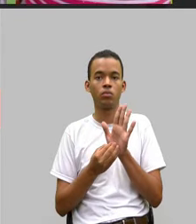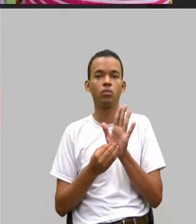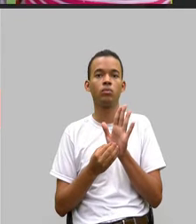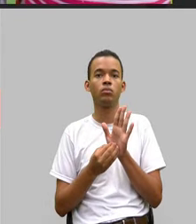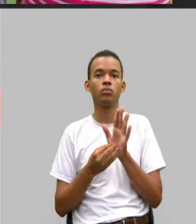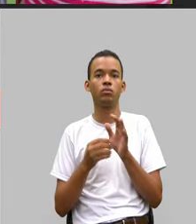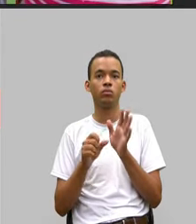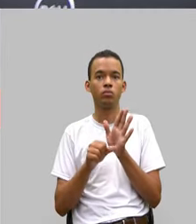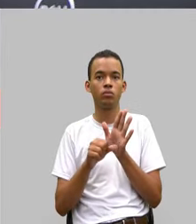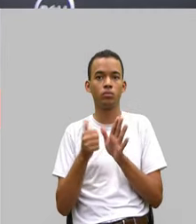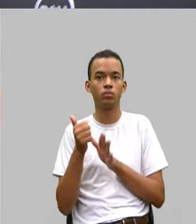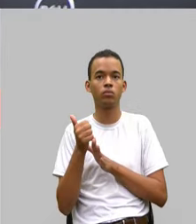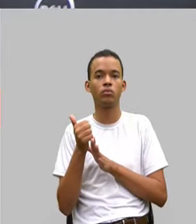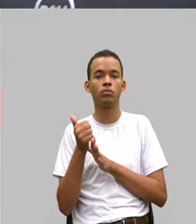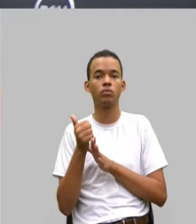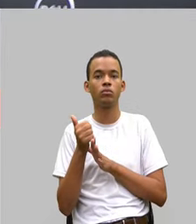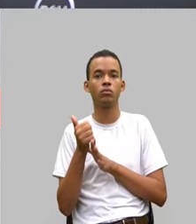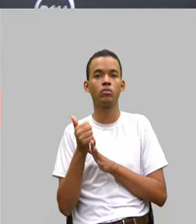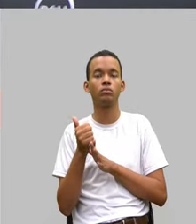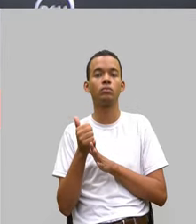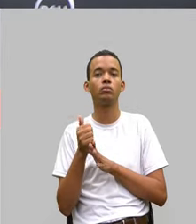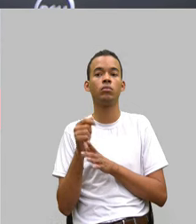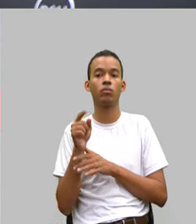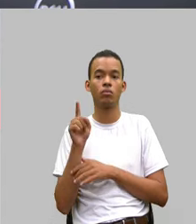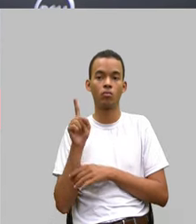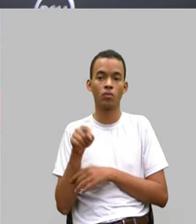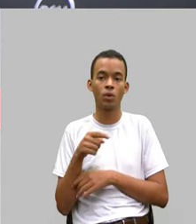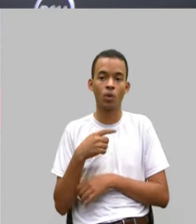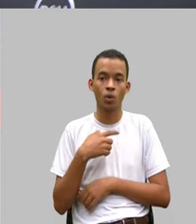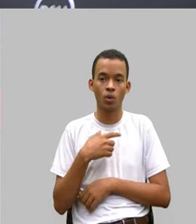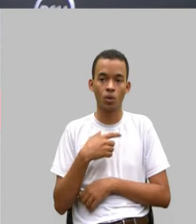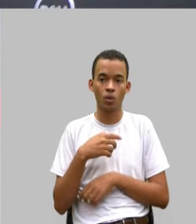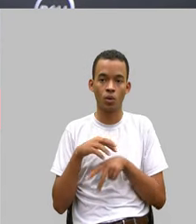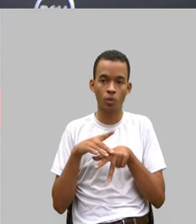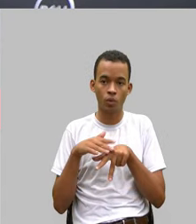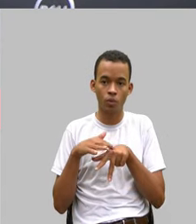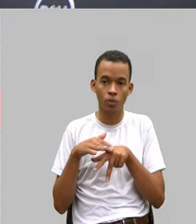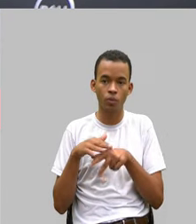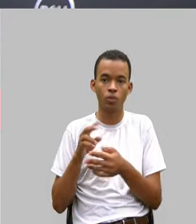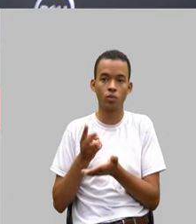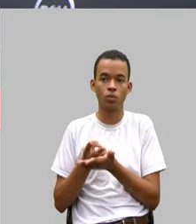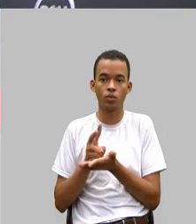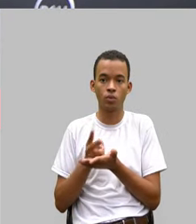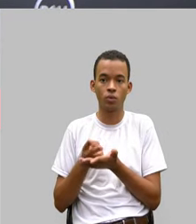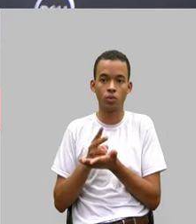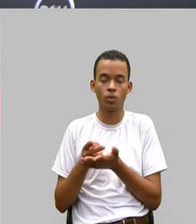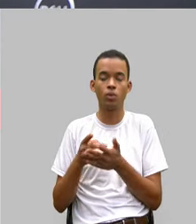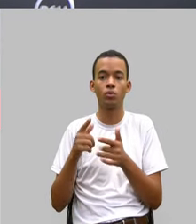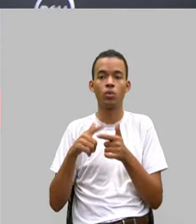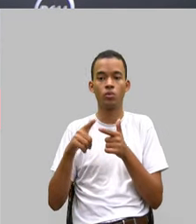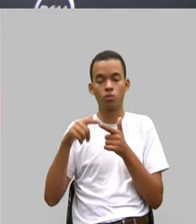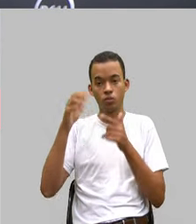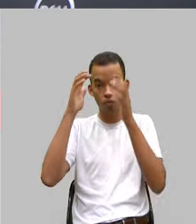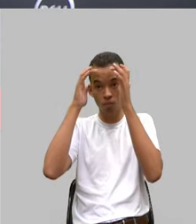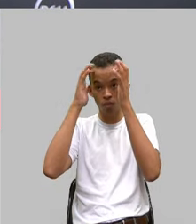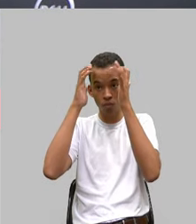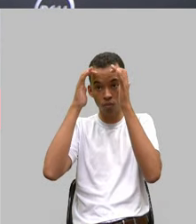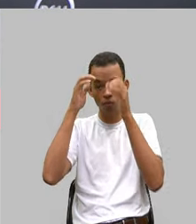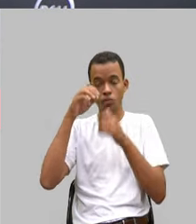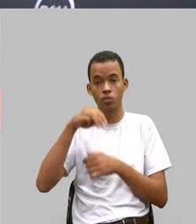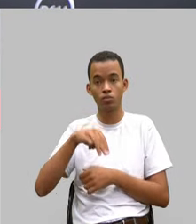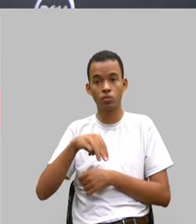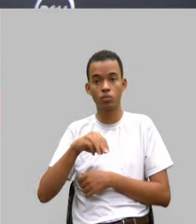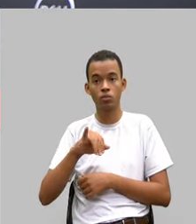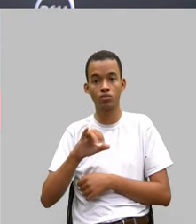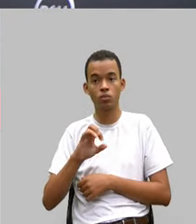caso né é um paciente com epilepsia ele tem microcefalia e síndrome de west